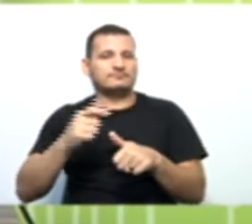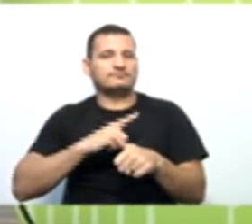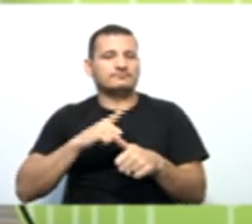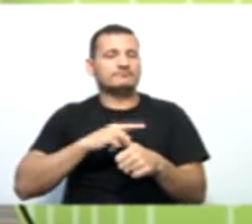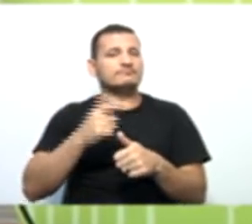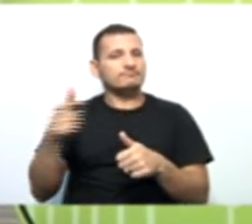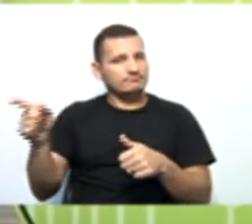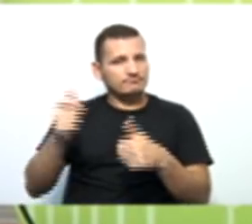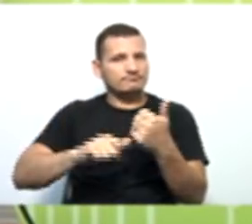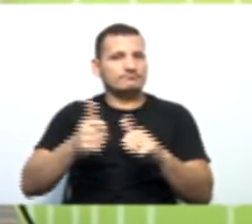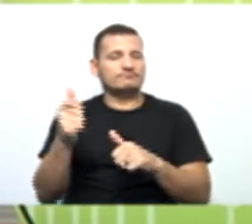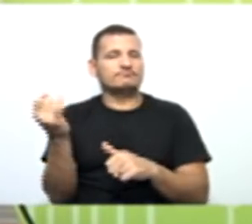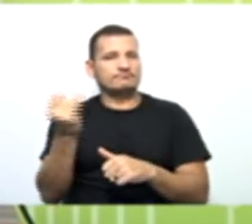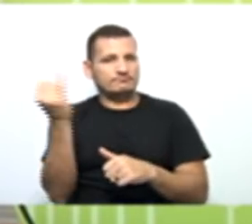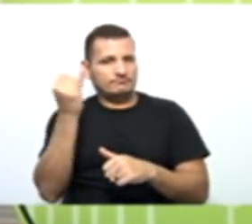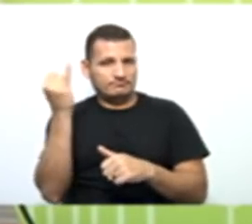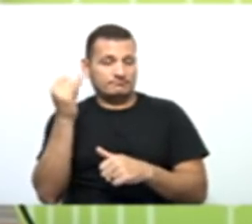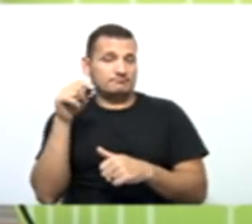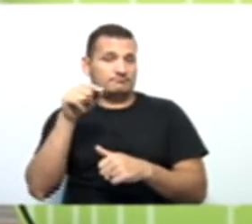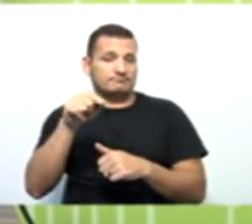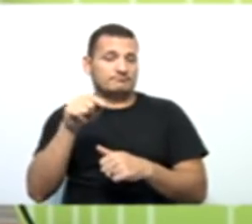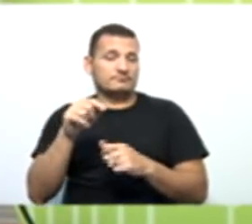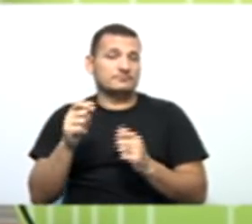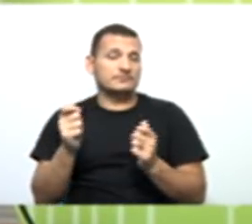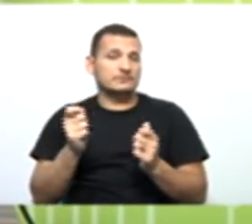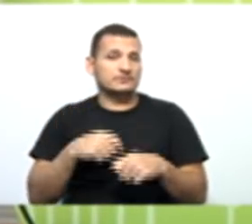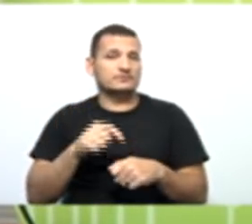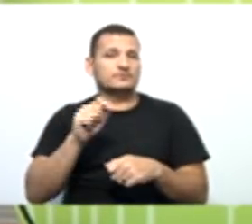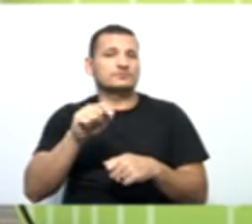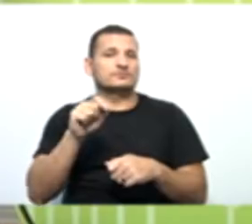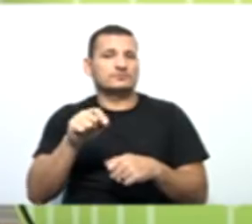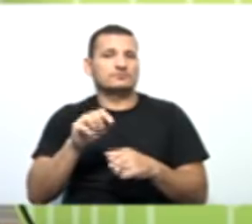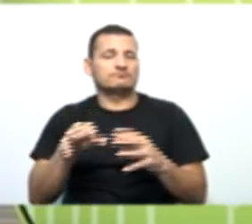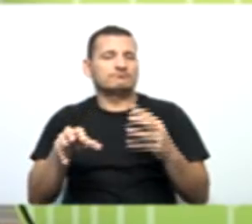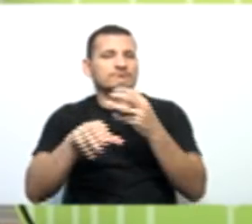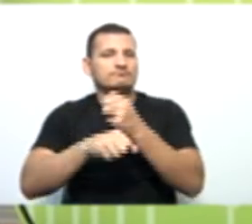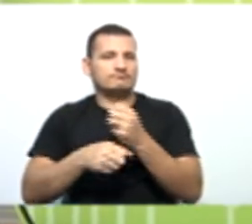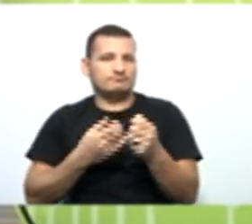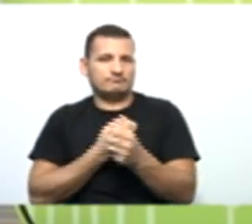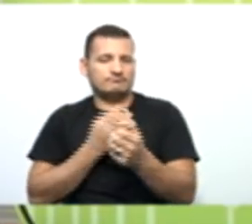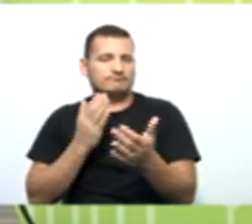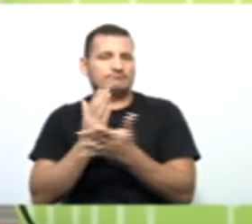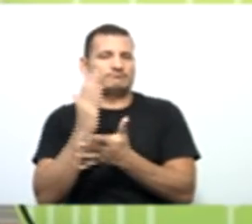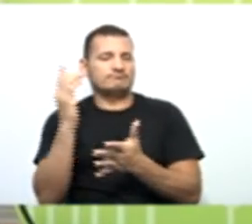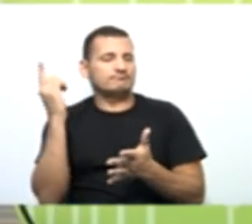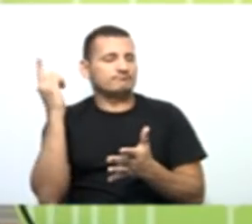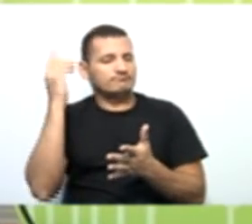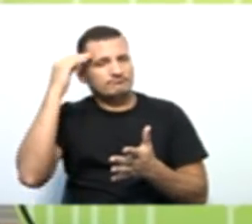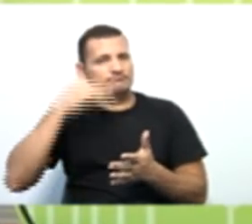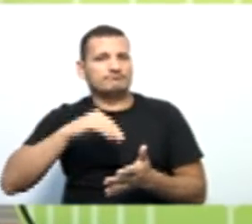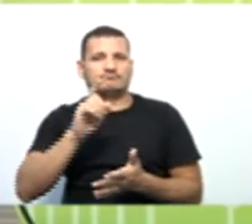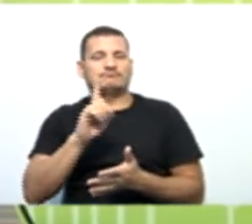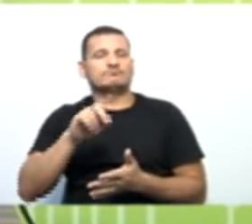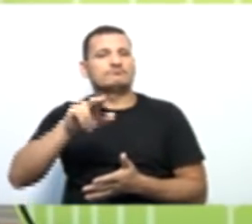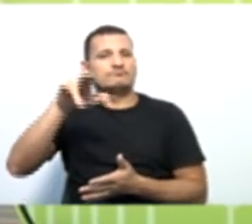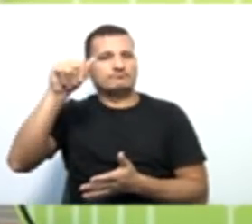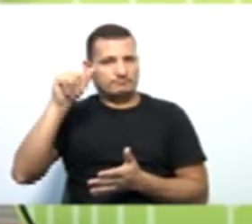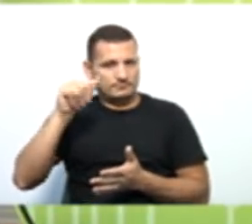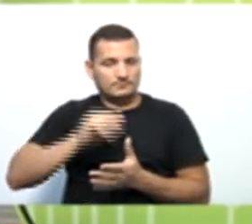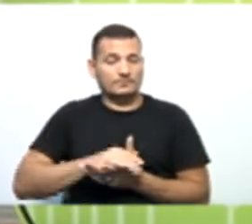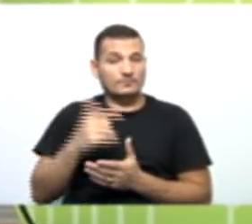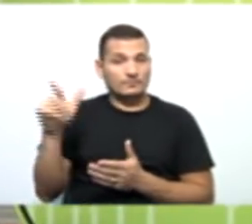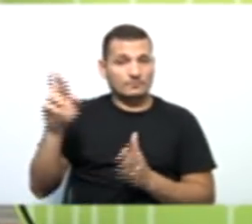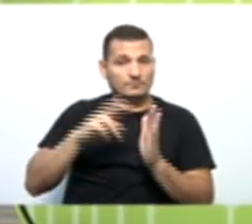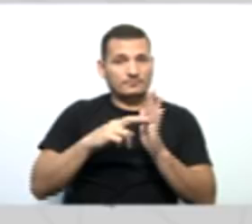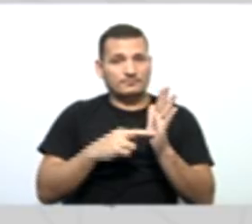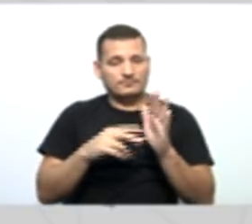outras avaliações importantes para que você possa se recuperar. E não desistir, desistir nunca, jamais. Outra regrinha